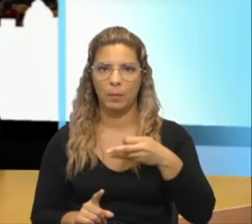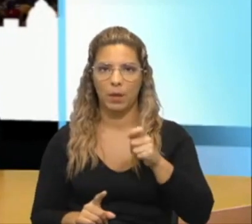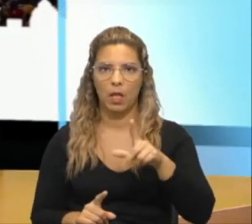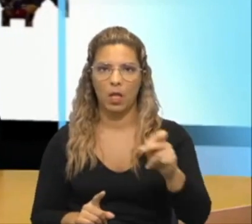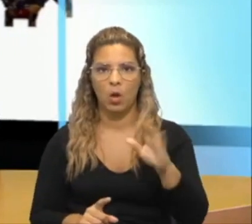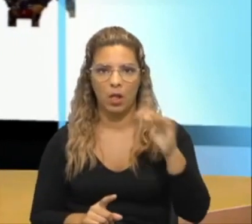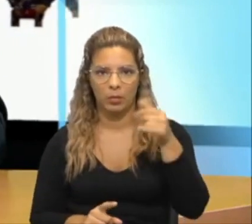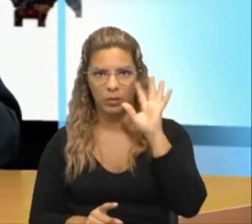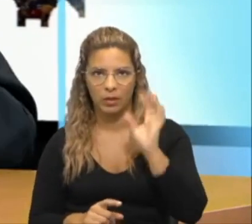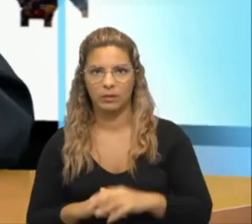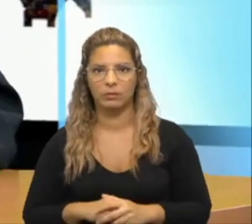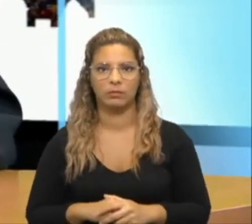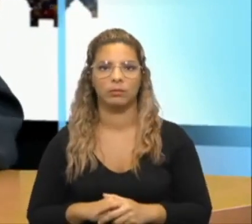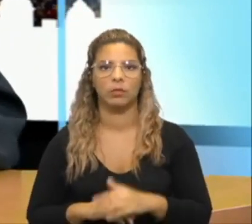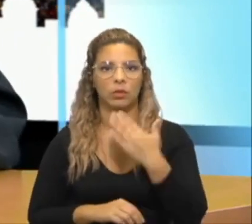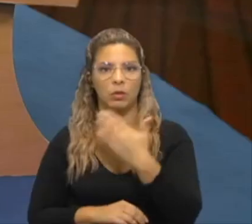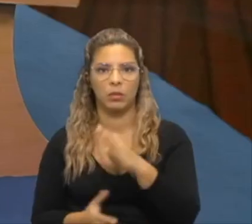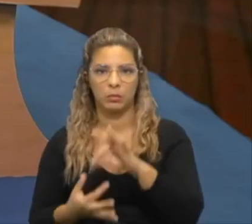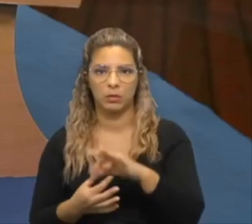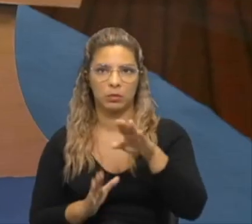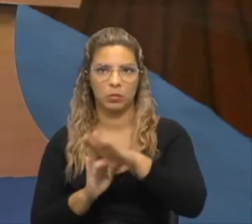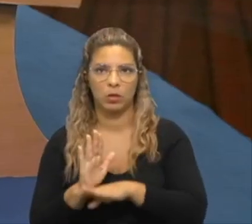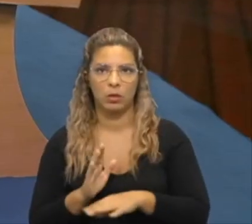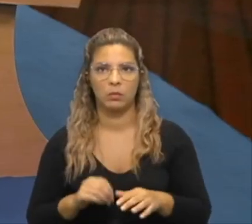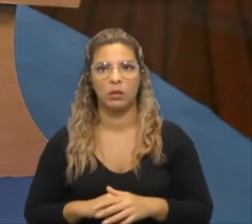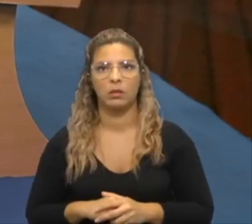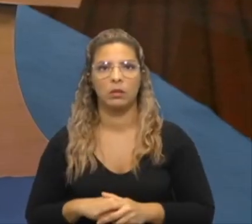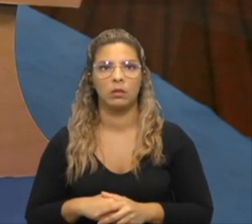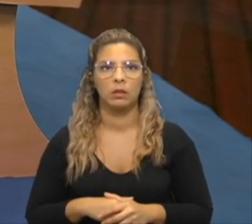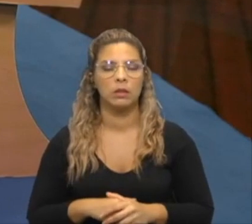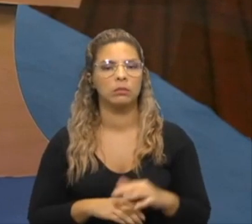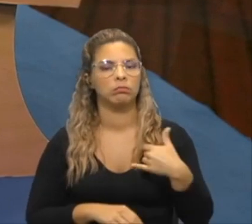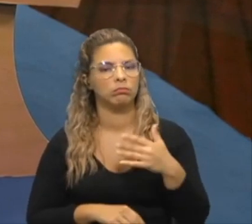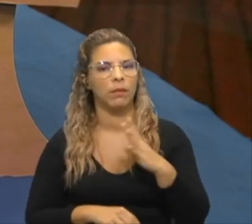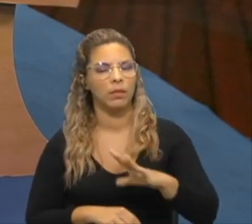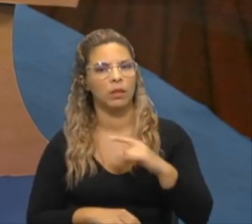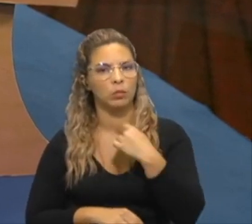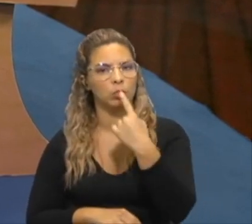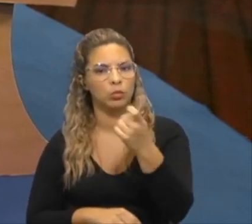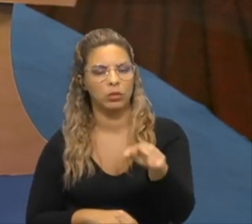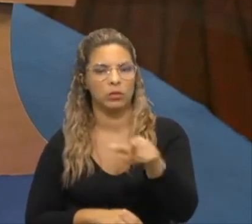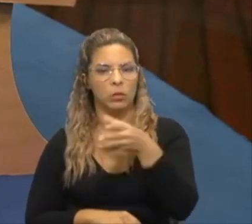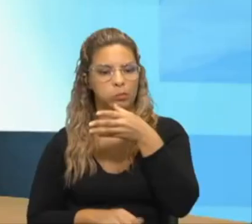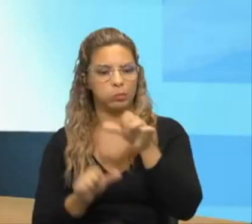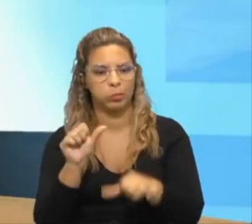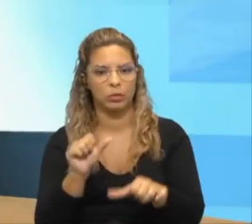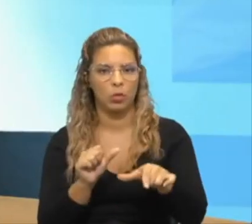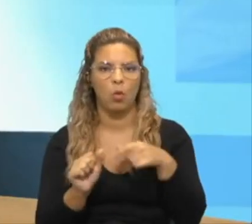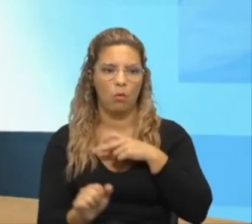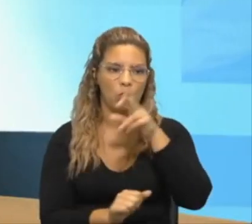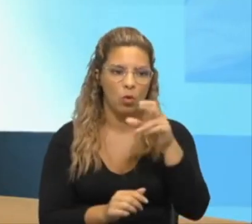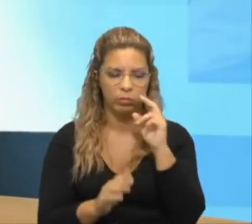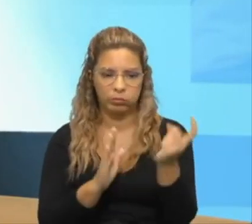estar neste programa. E se lhe perguntasse, quando ouviu o discurso do Papa Francisco, ou quando o revisitou ou